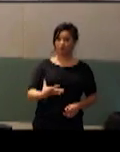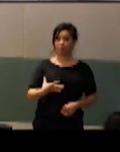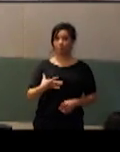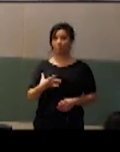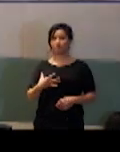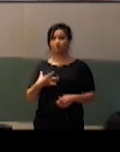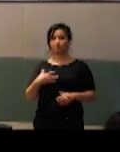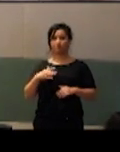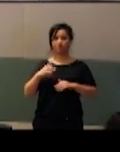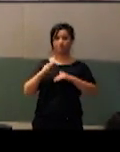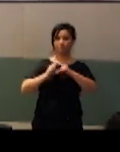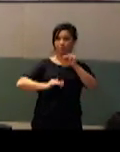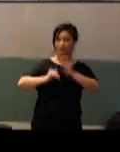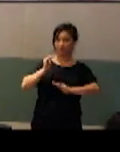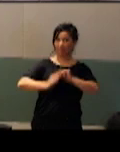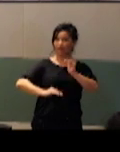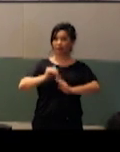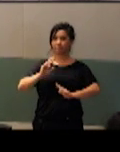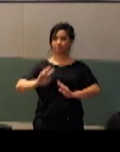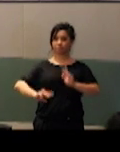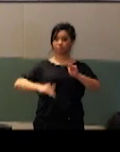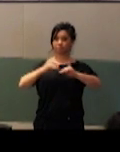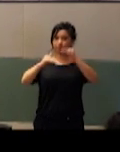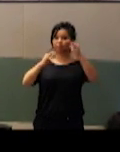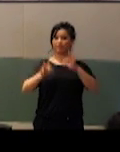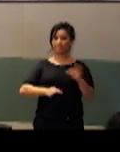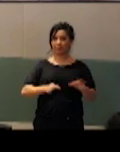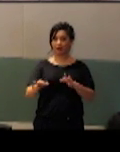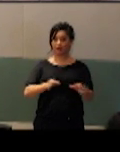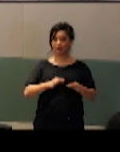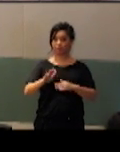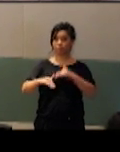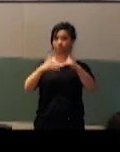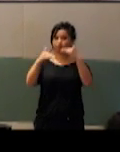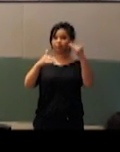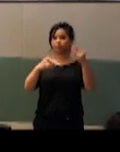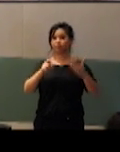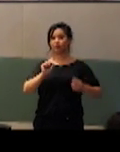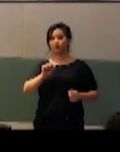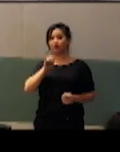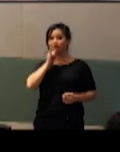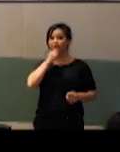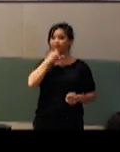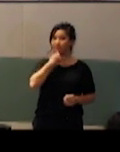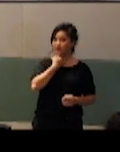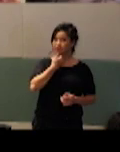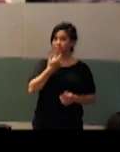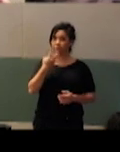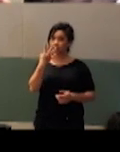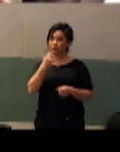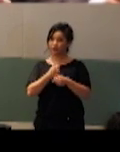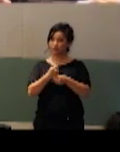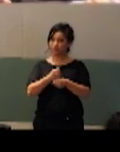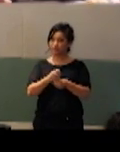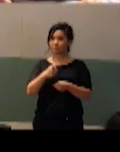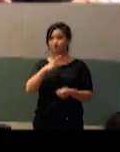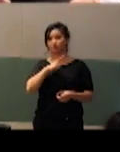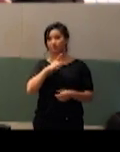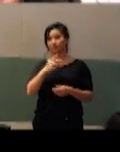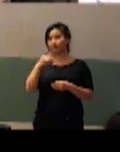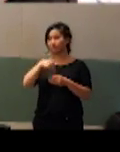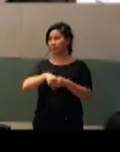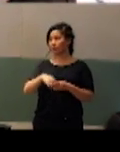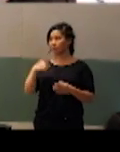aquelas reivindicações que, infelizmente, durante os 4 anos da gestão do Agnello, não